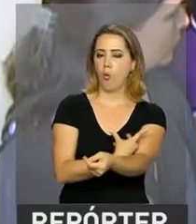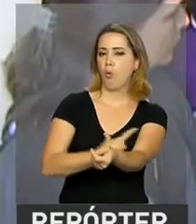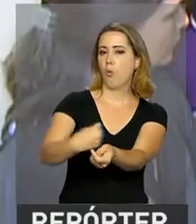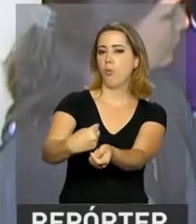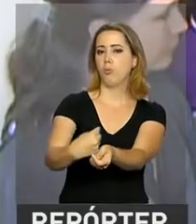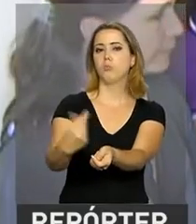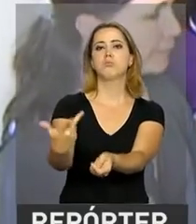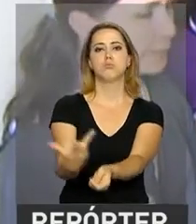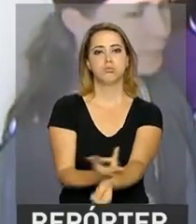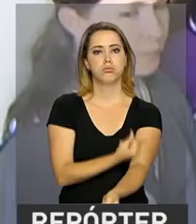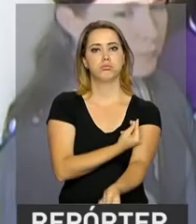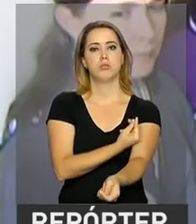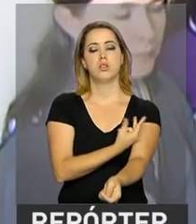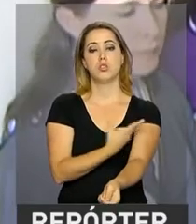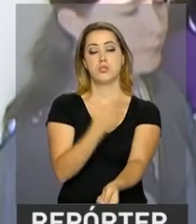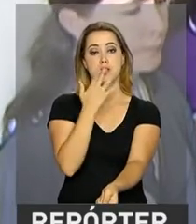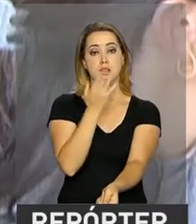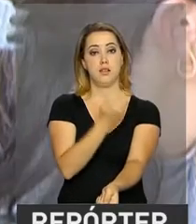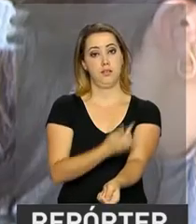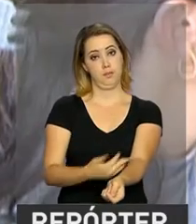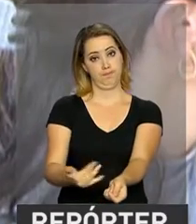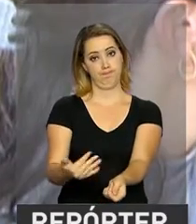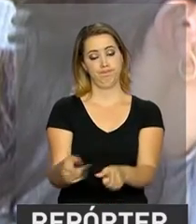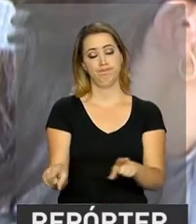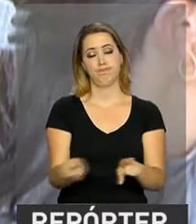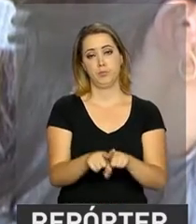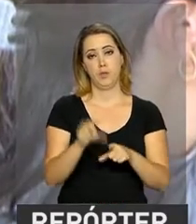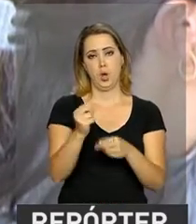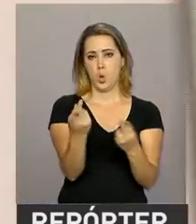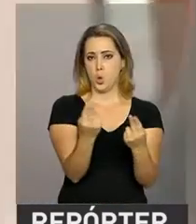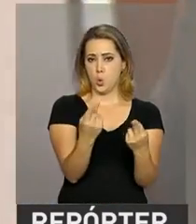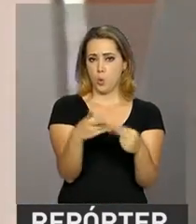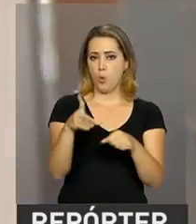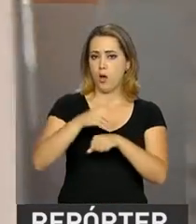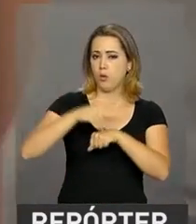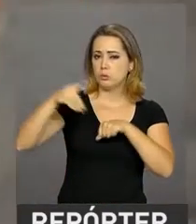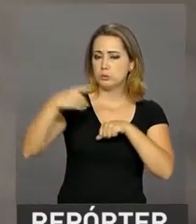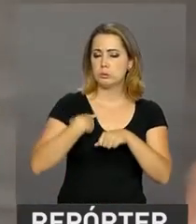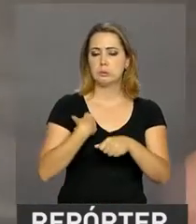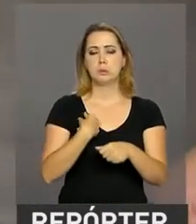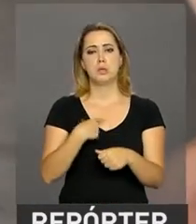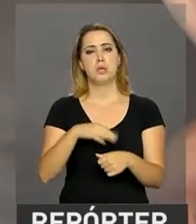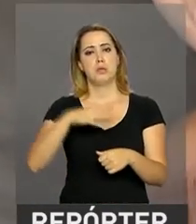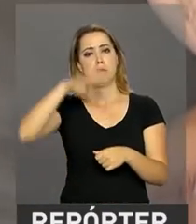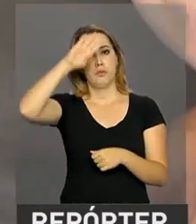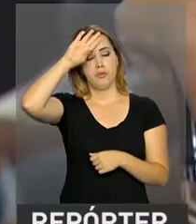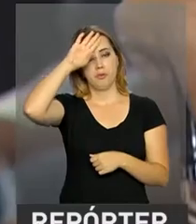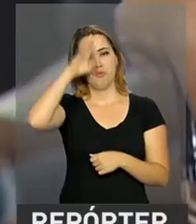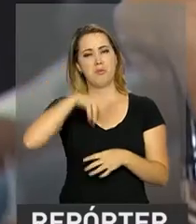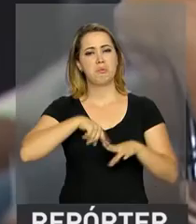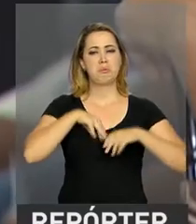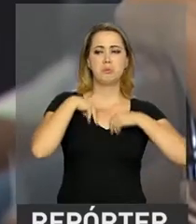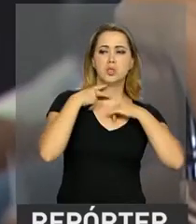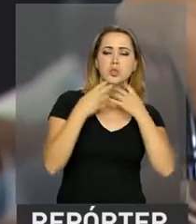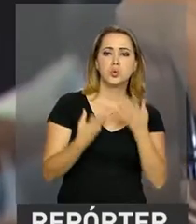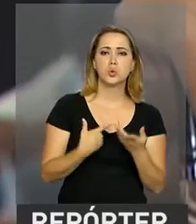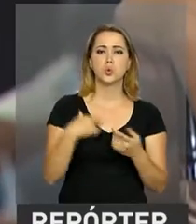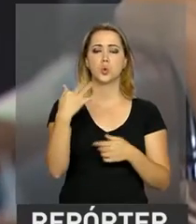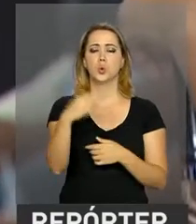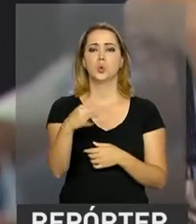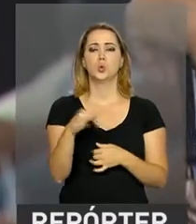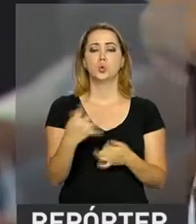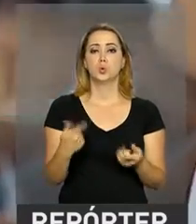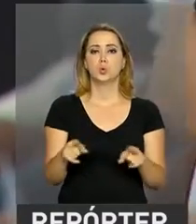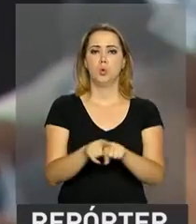os sintomas são semelhantes aos da dengue febre enjôo e dor intensa nas articulações cansaço dor de